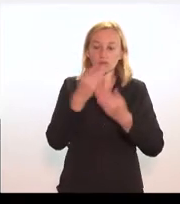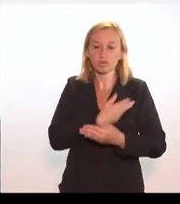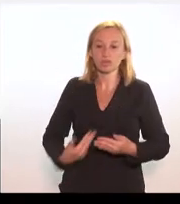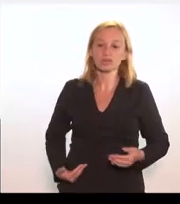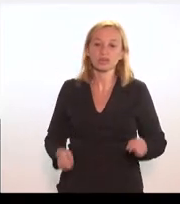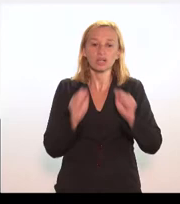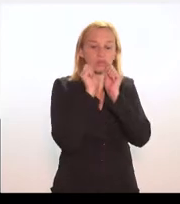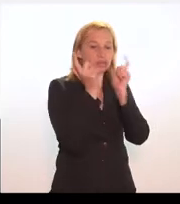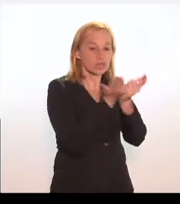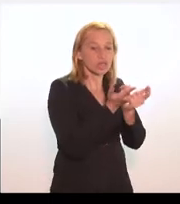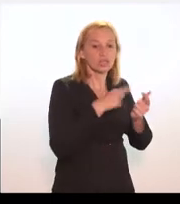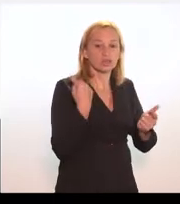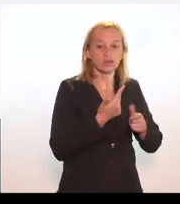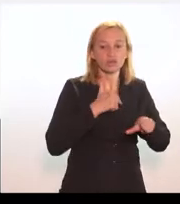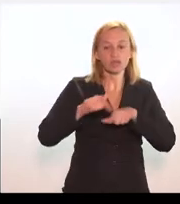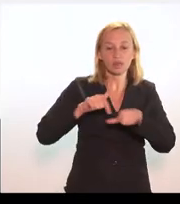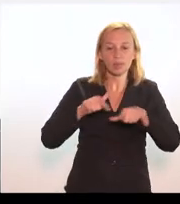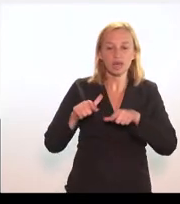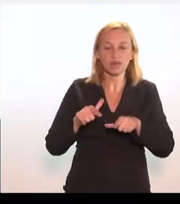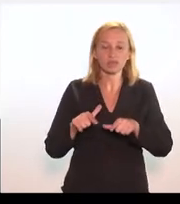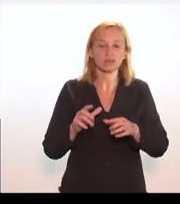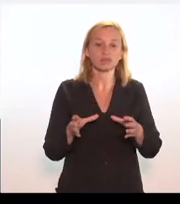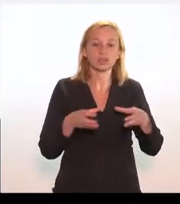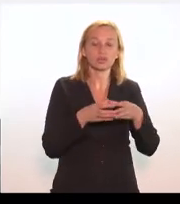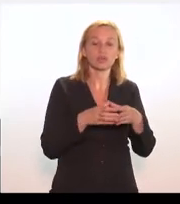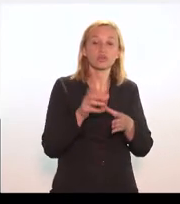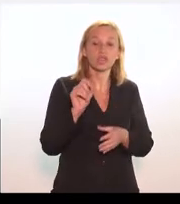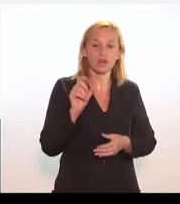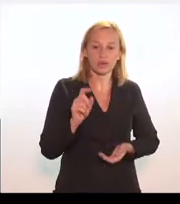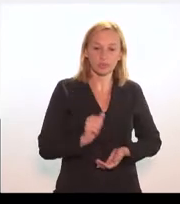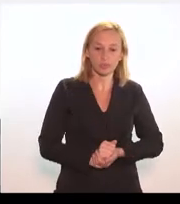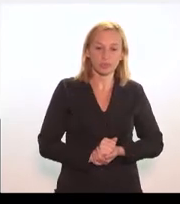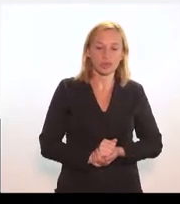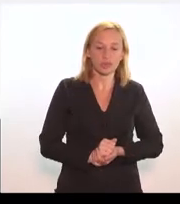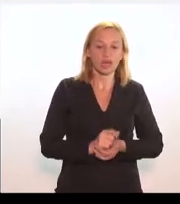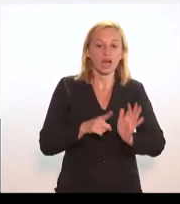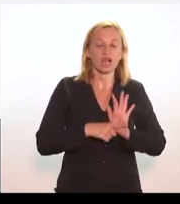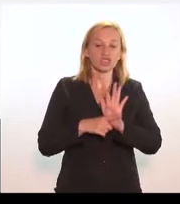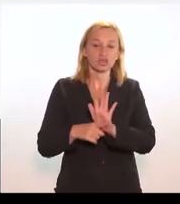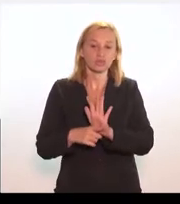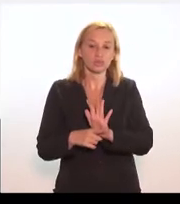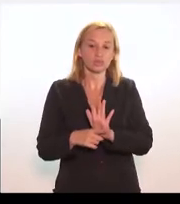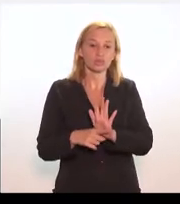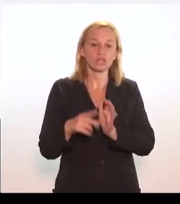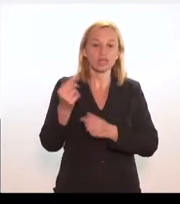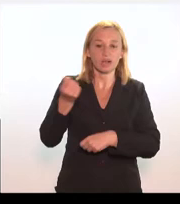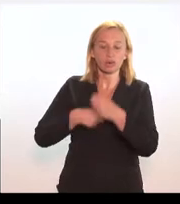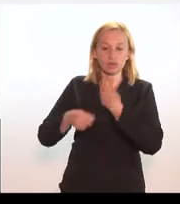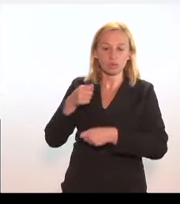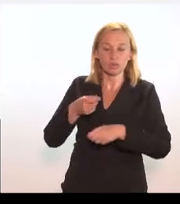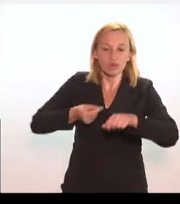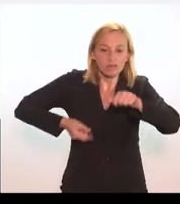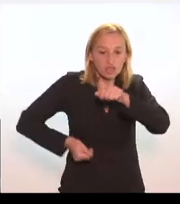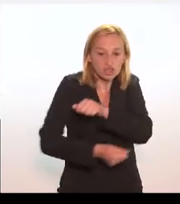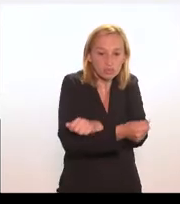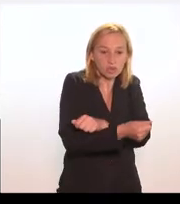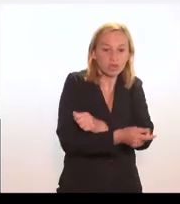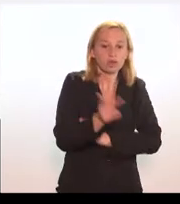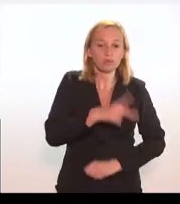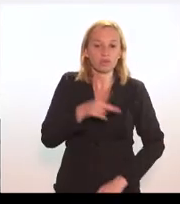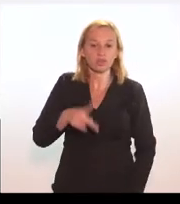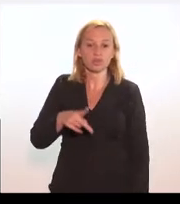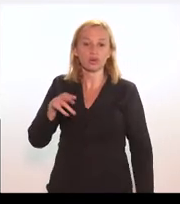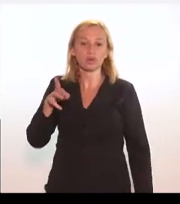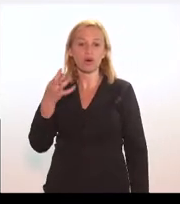Legislativa. Nós estamos trabalhando nesse conselho num tripé, que é recuperação da economia e dos investimentos, está trabalhando o professor